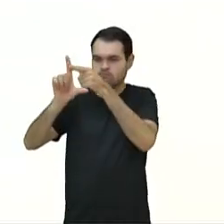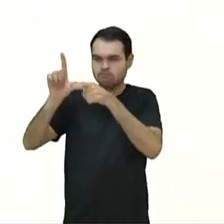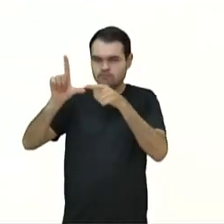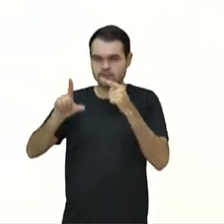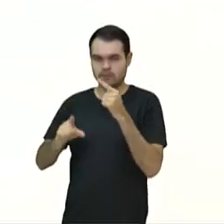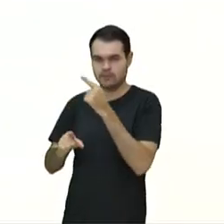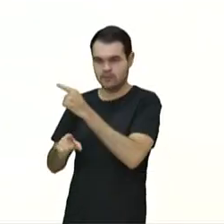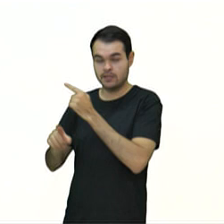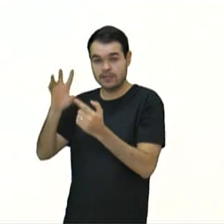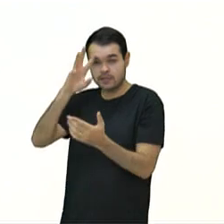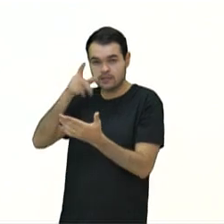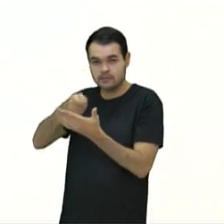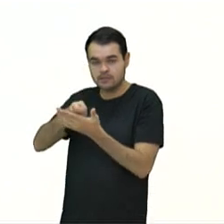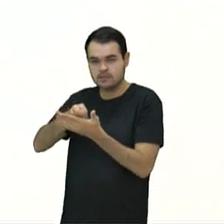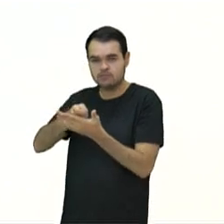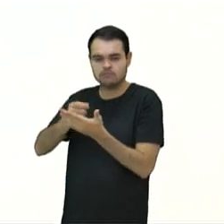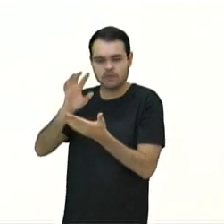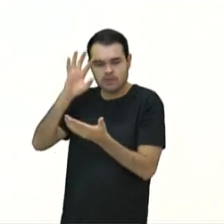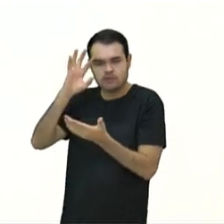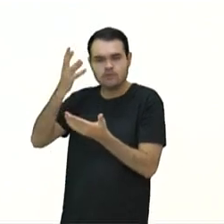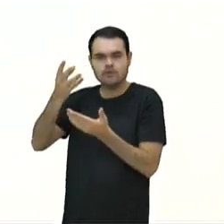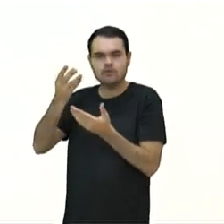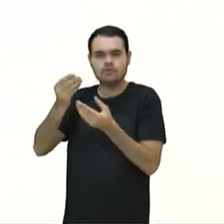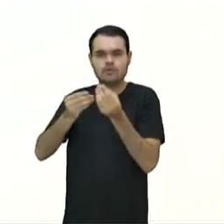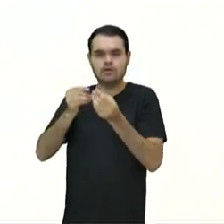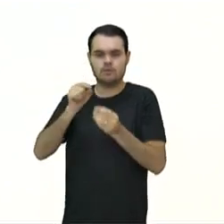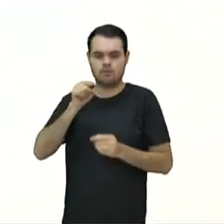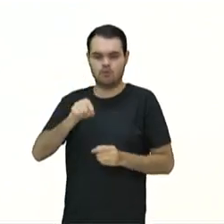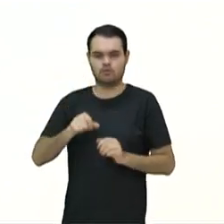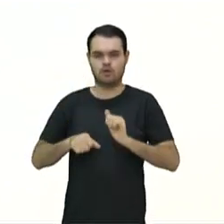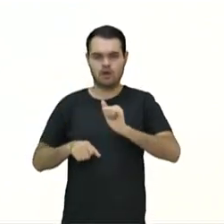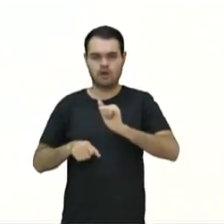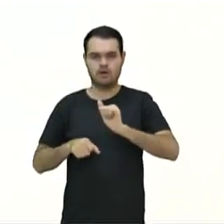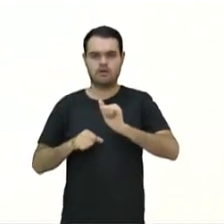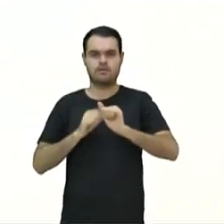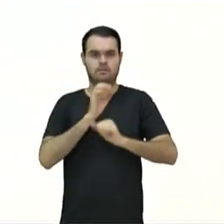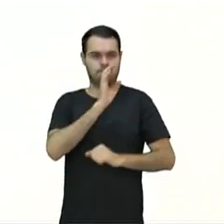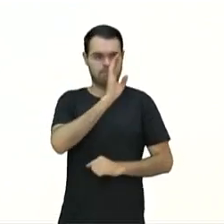determine o valor da resistência no ponto A e no ponto B,